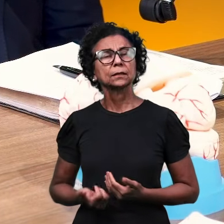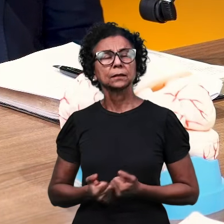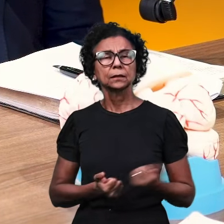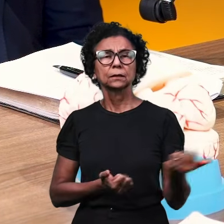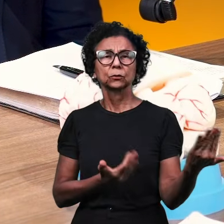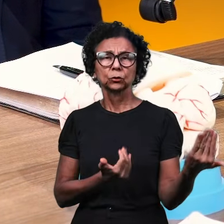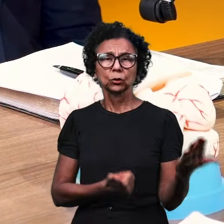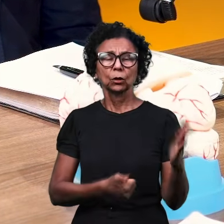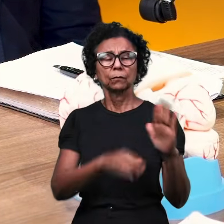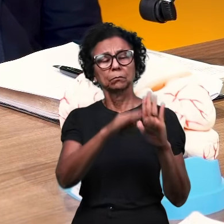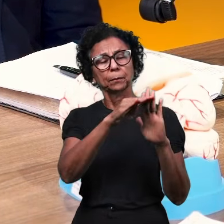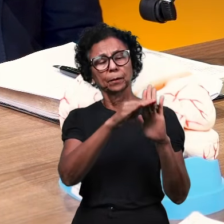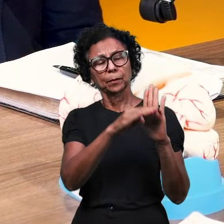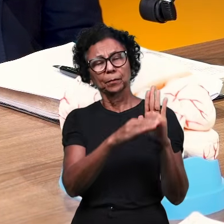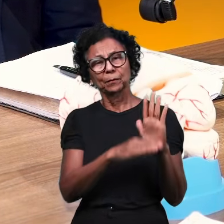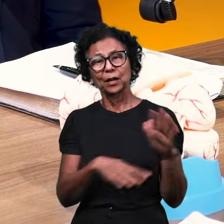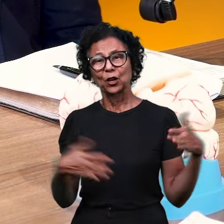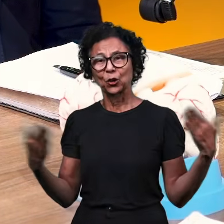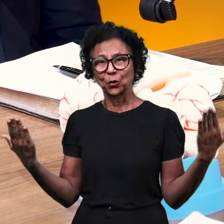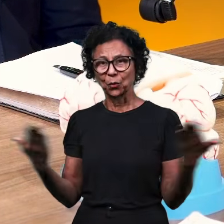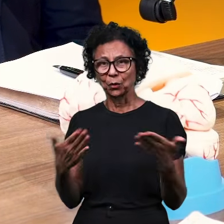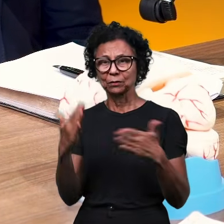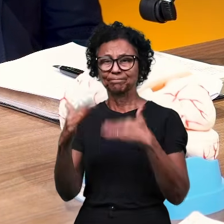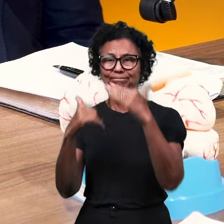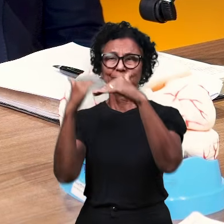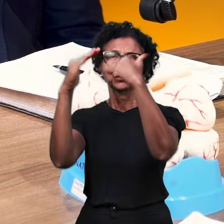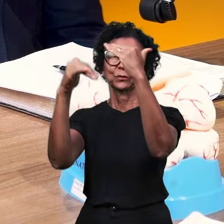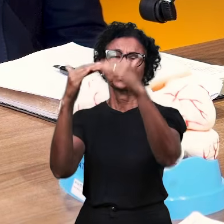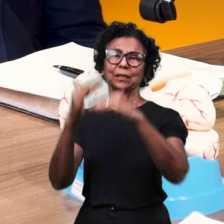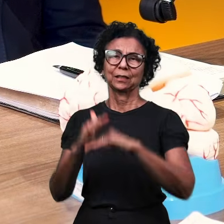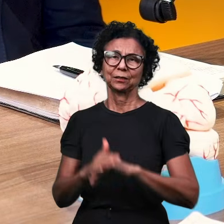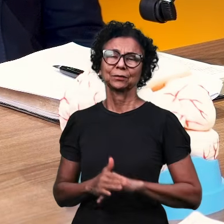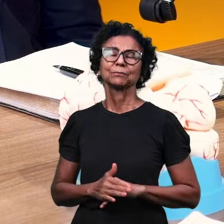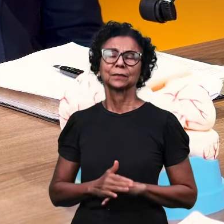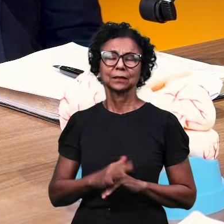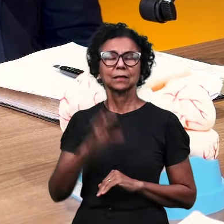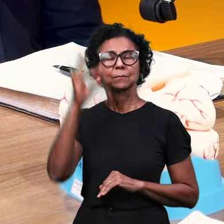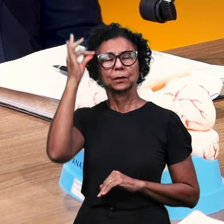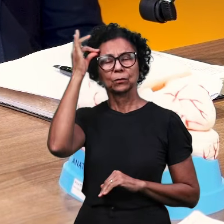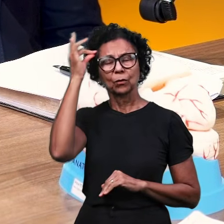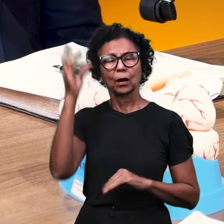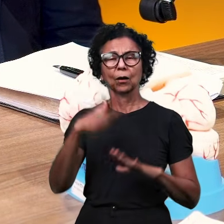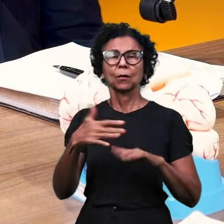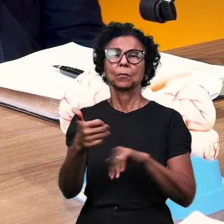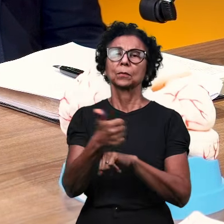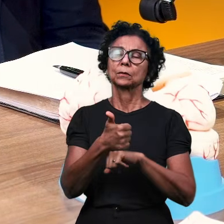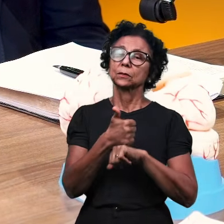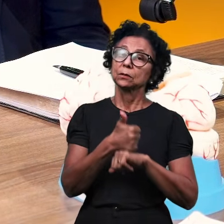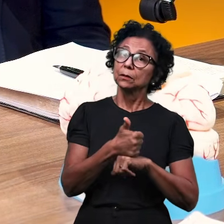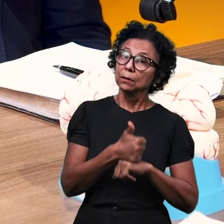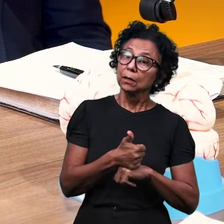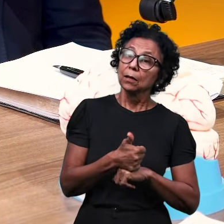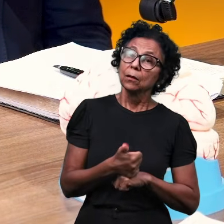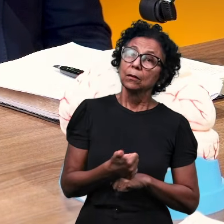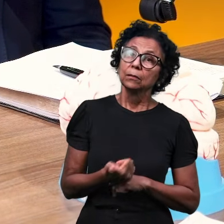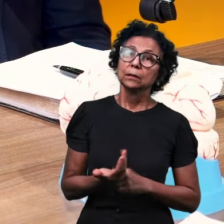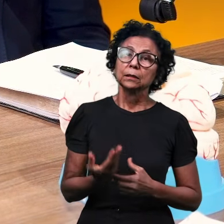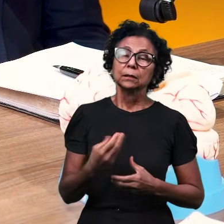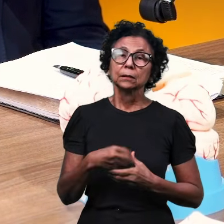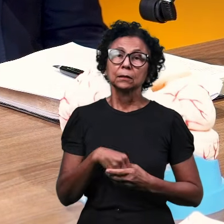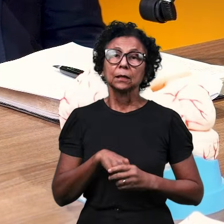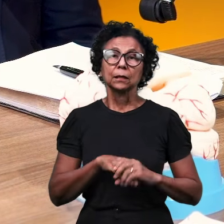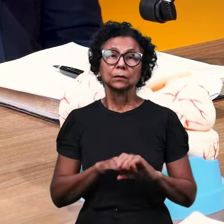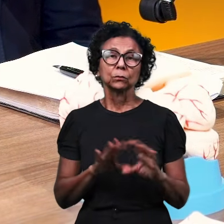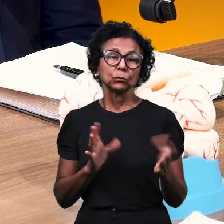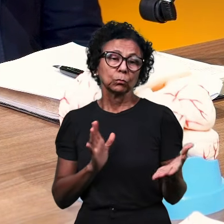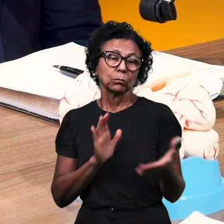que obedeceram essa sequência e hoje são jovens bem-sucedidos, espiritualmente, profissionalmente, e dentro